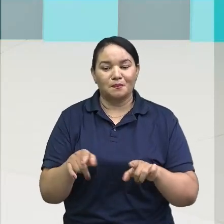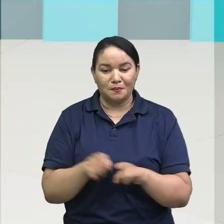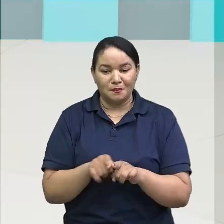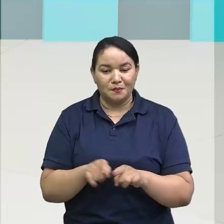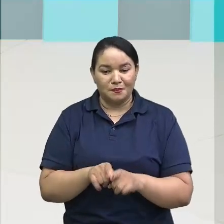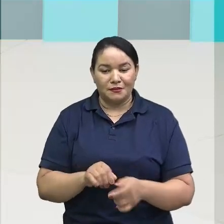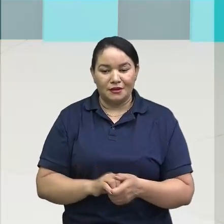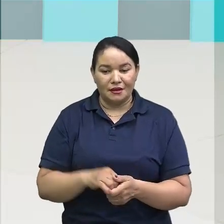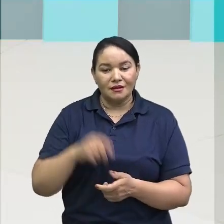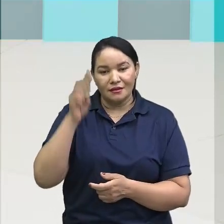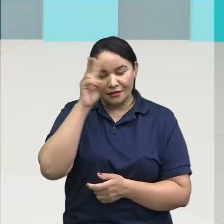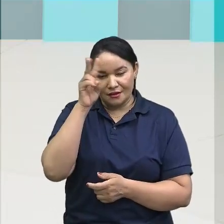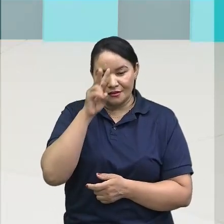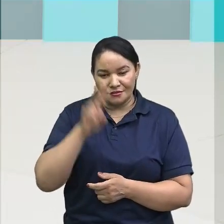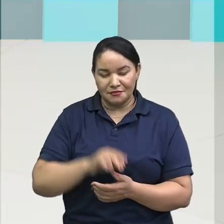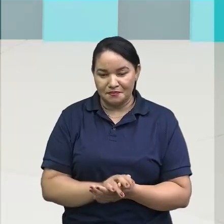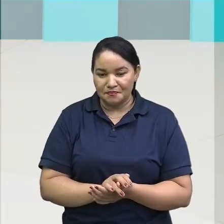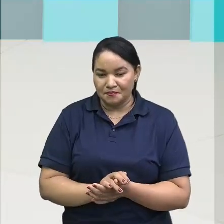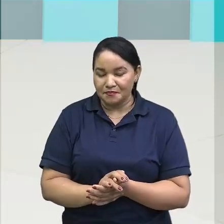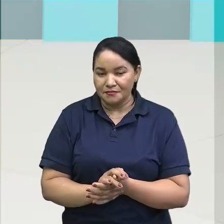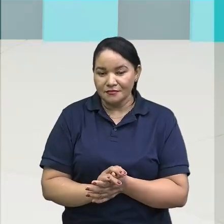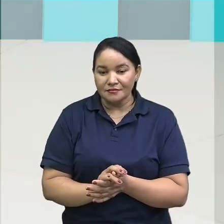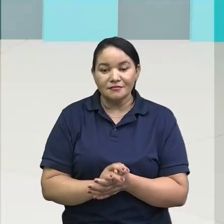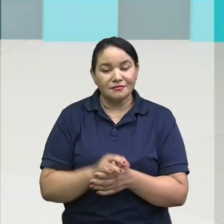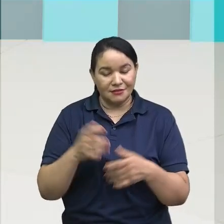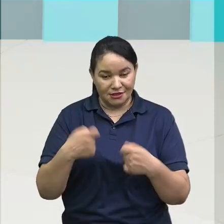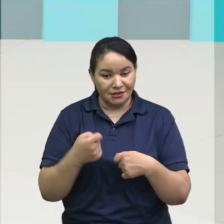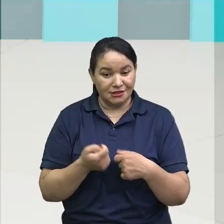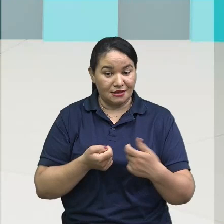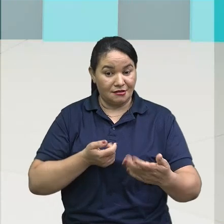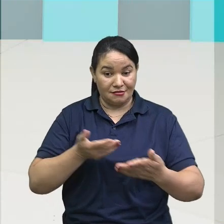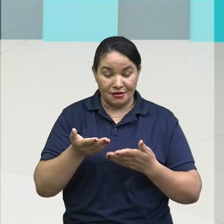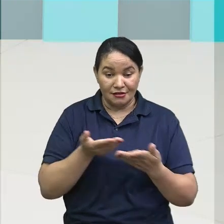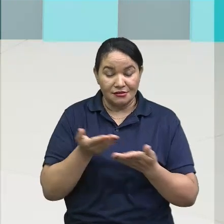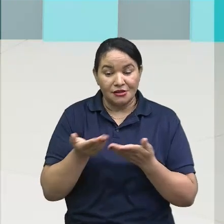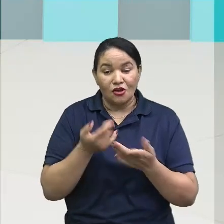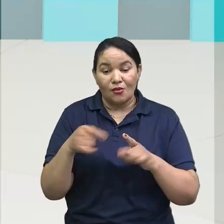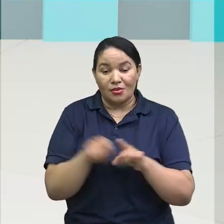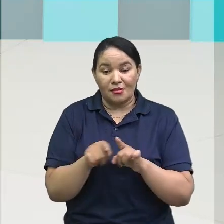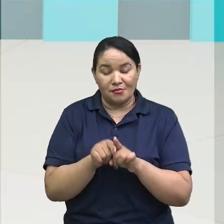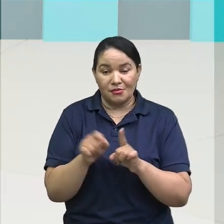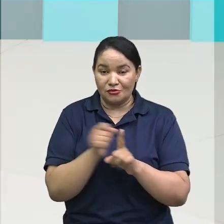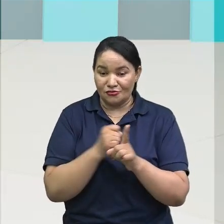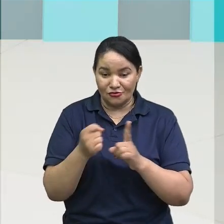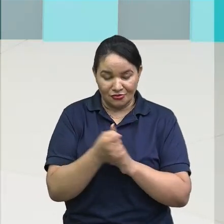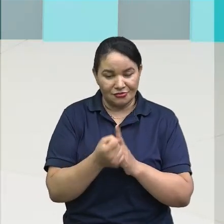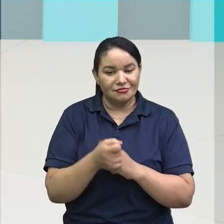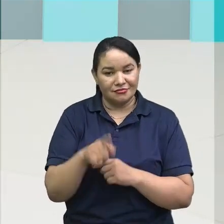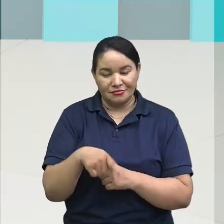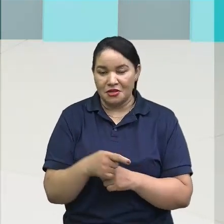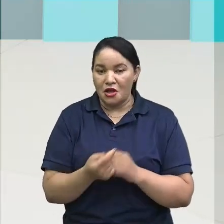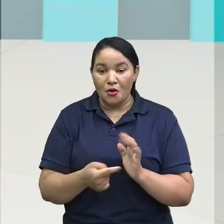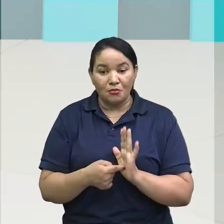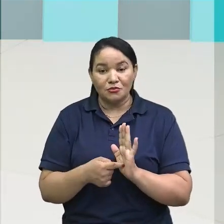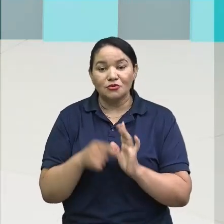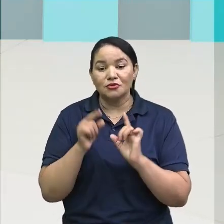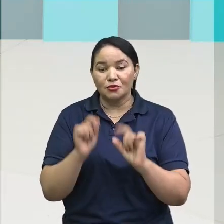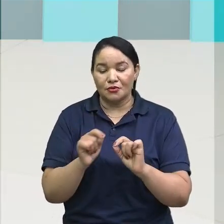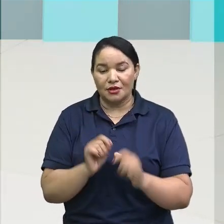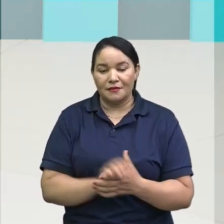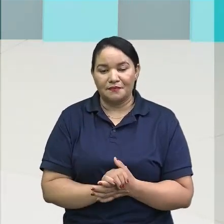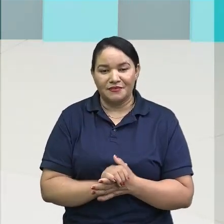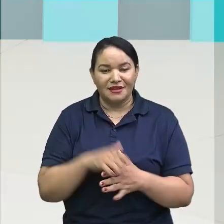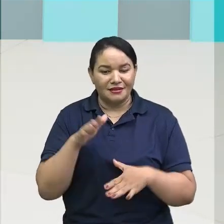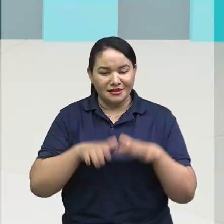falou de uma das questões que é a interação, o social? Mostra pra gente que mesmo que você